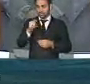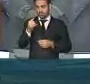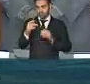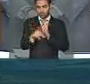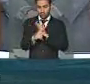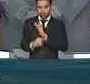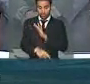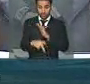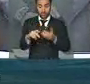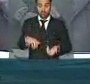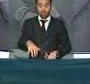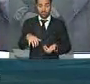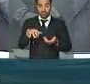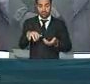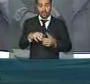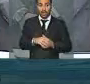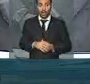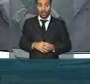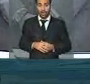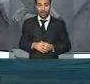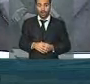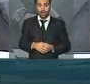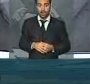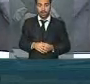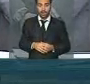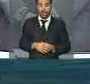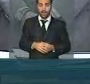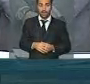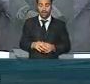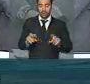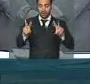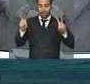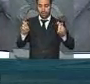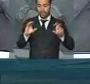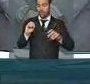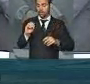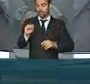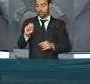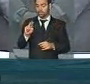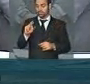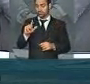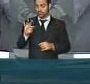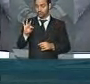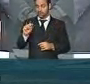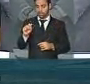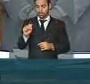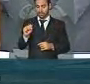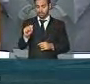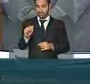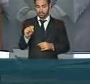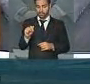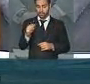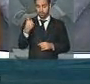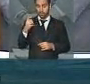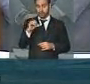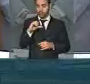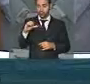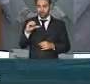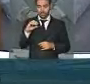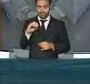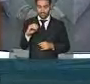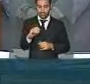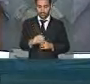Câmara dos Deputados sobre a consulta sem número realizada em 1990